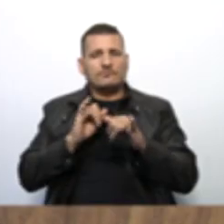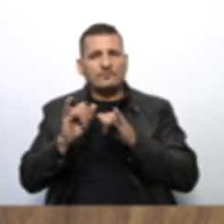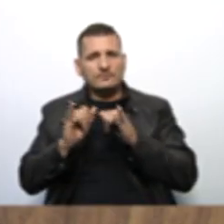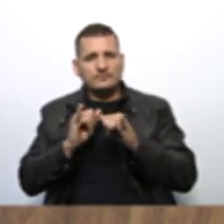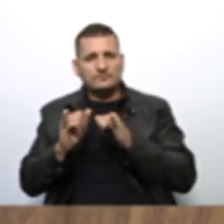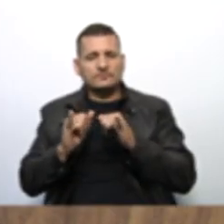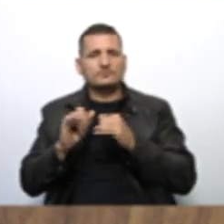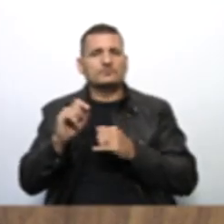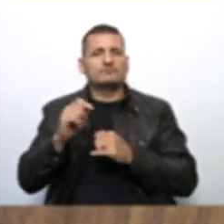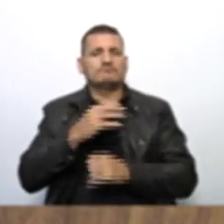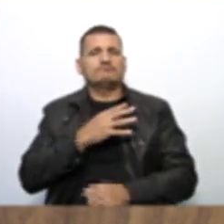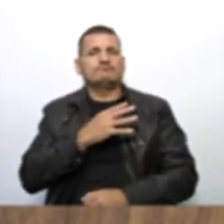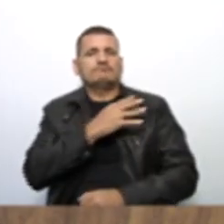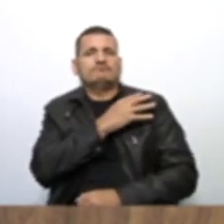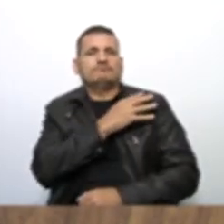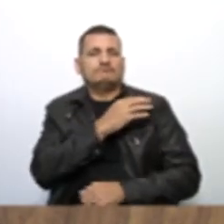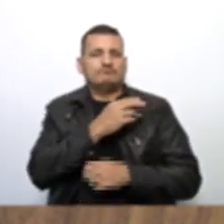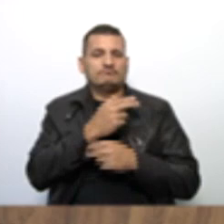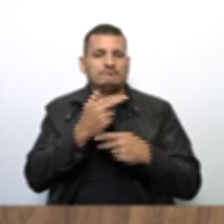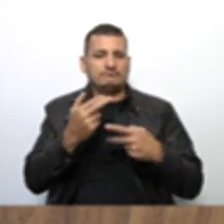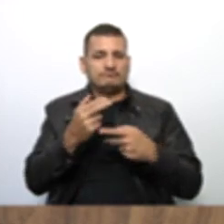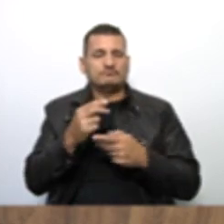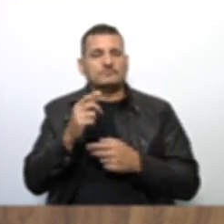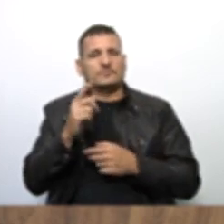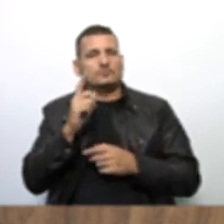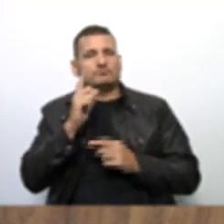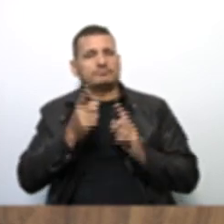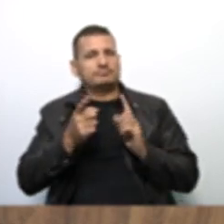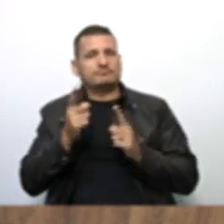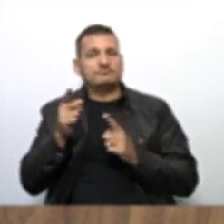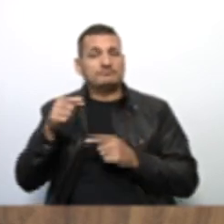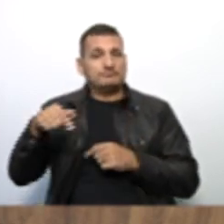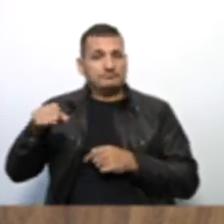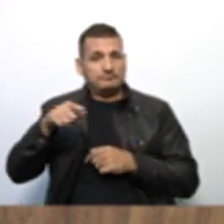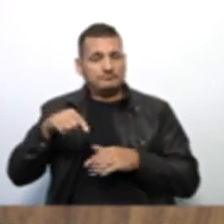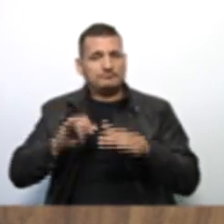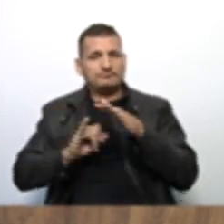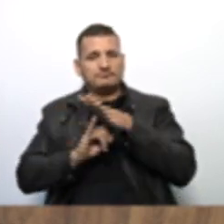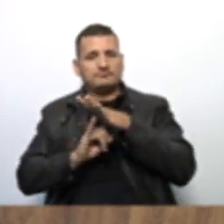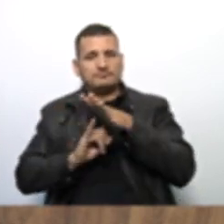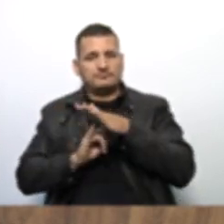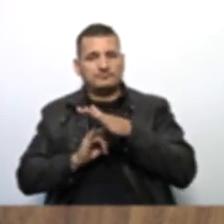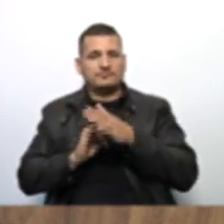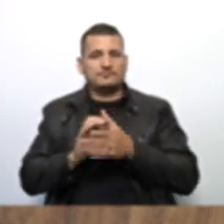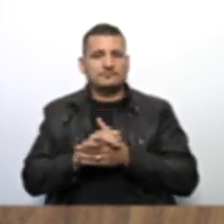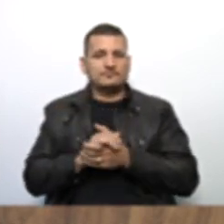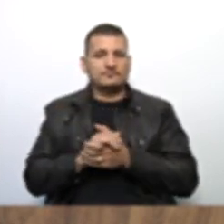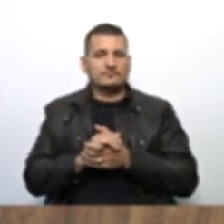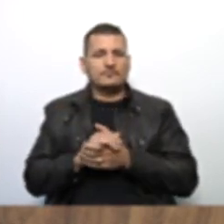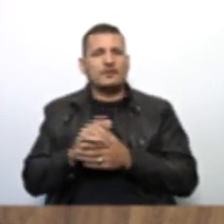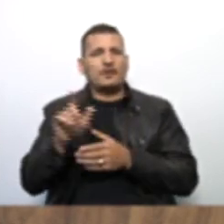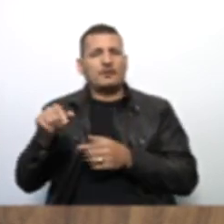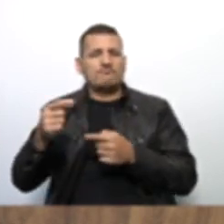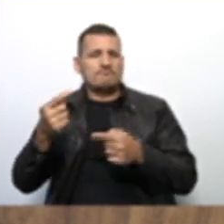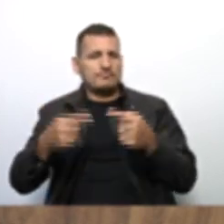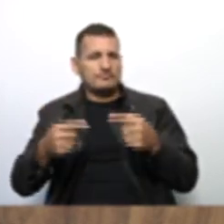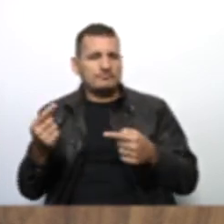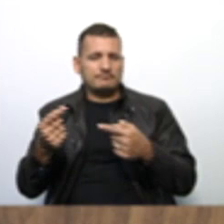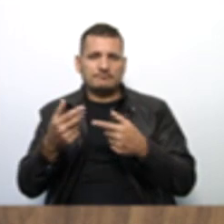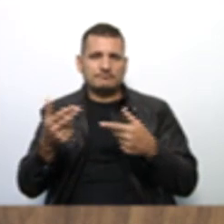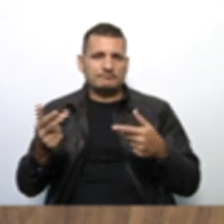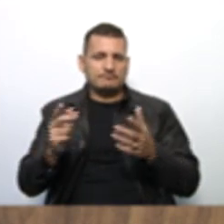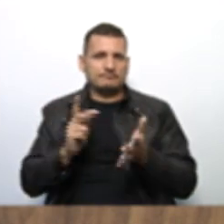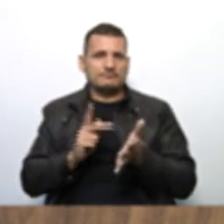dos generais que estão no comando daquele órgão. Aí, em relação, são questões políticas, né, na